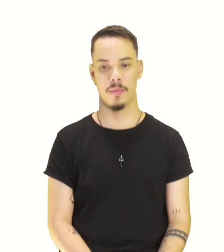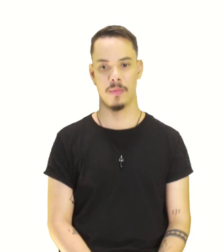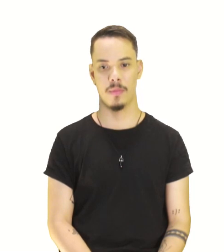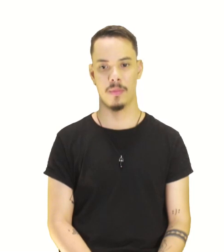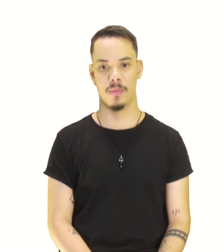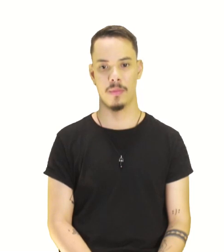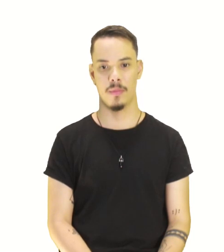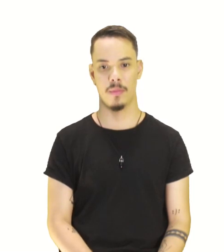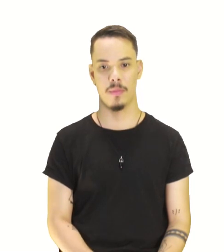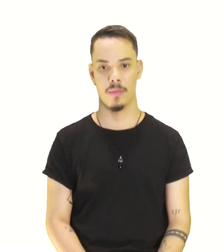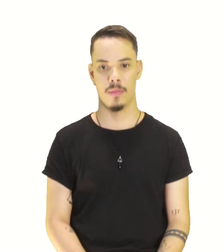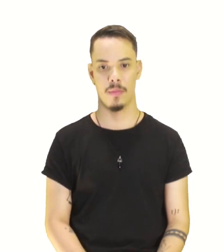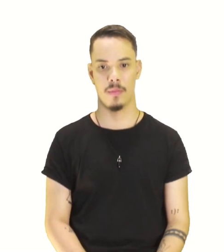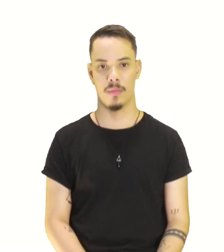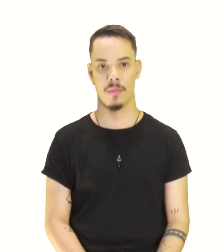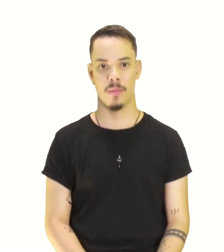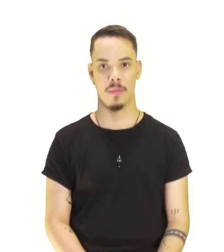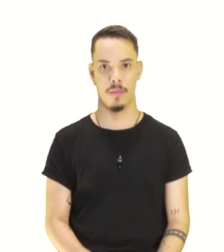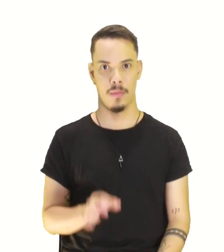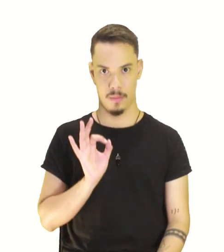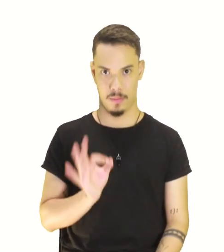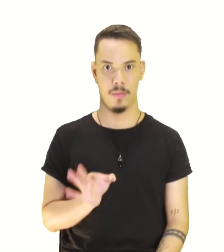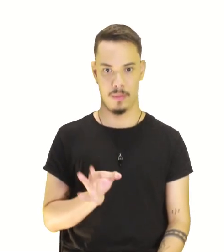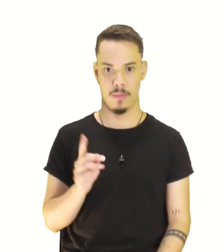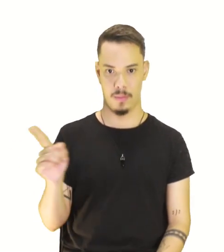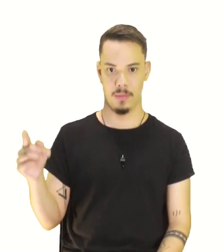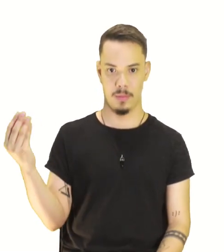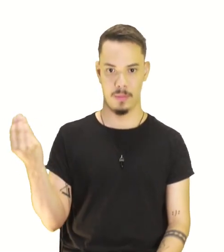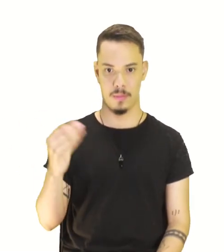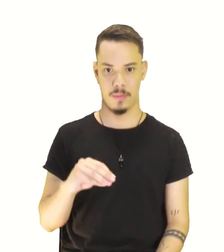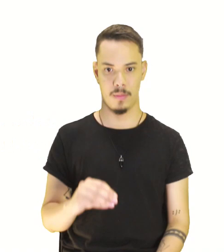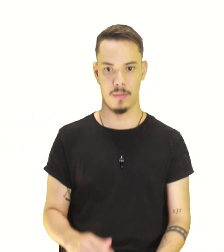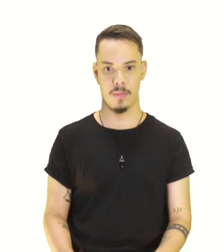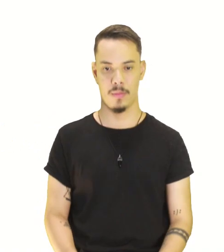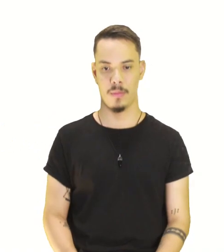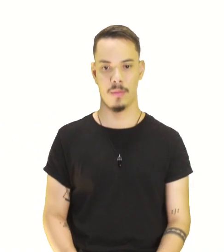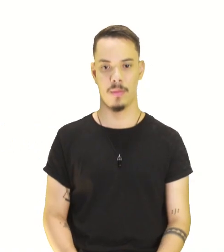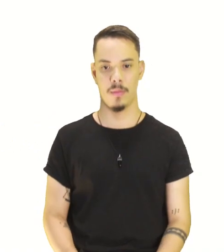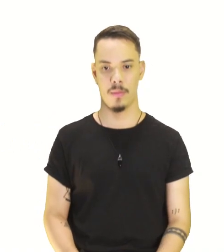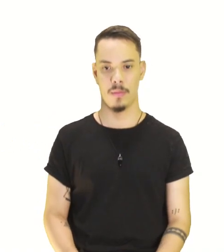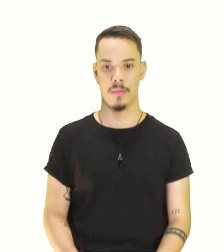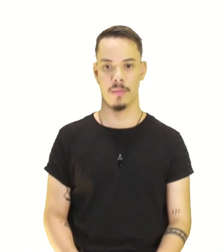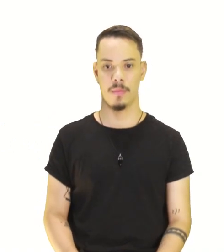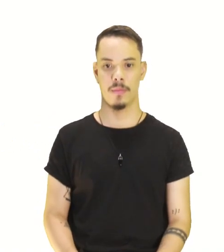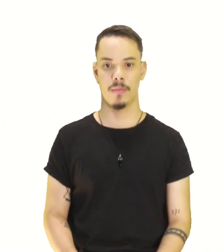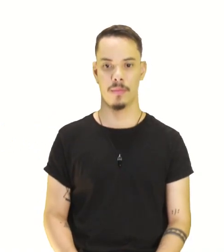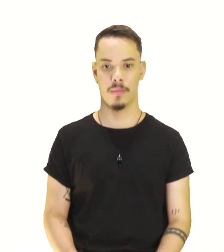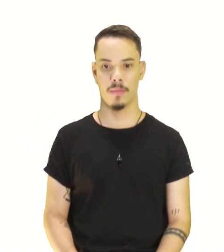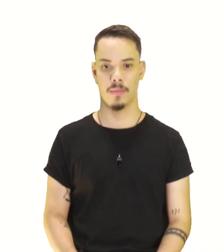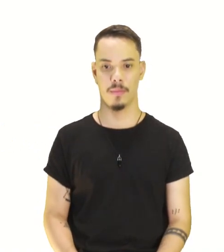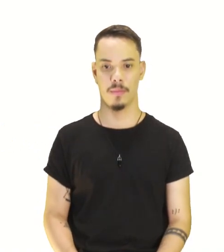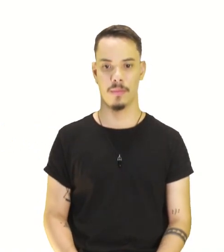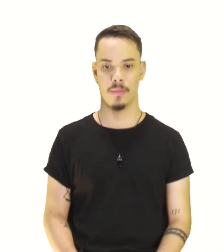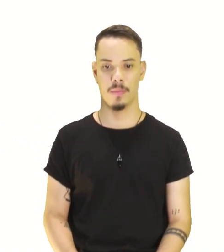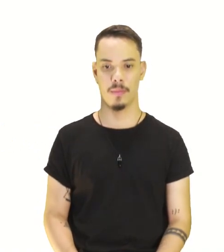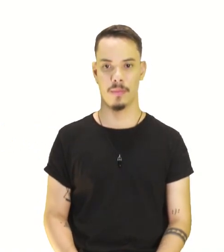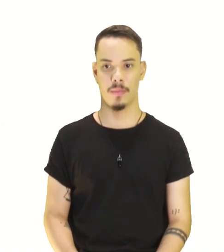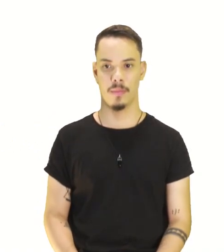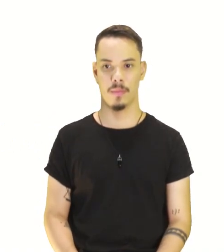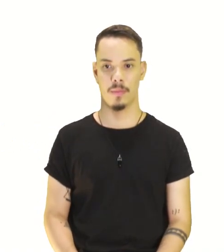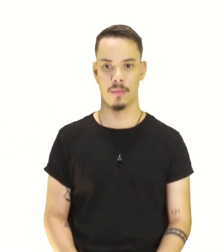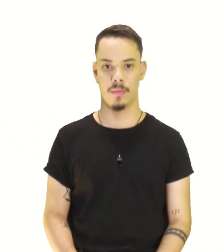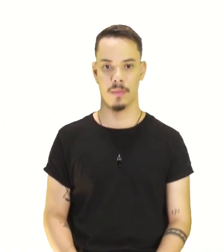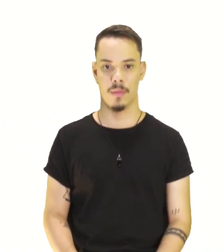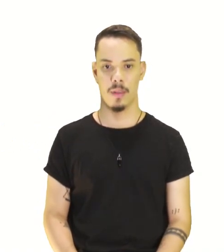o nosso número que entrou na máquina de calcular. 2 vezes 5? 10. Mais 5? 15.